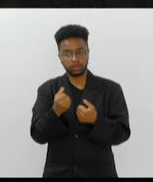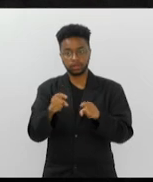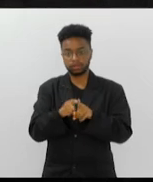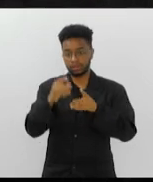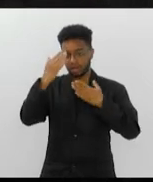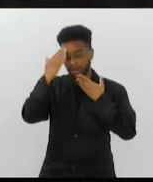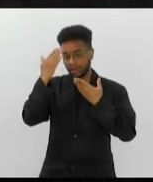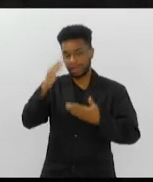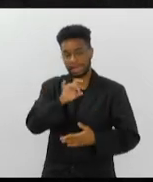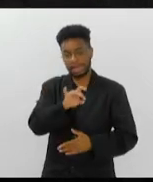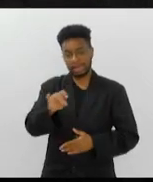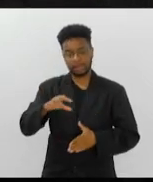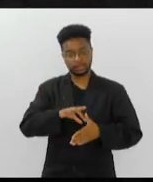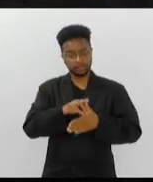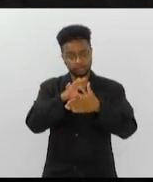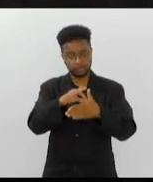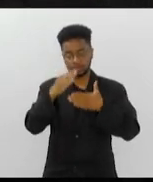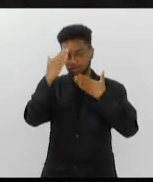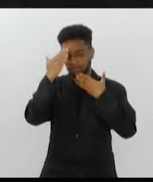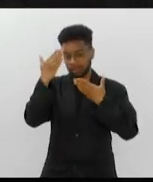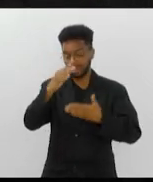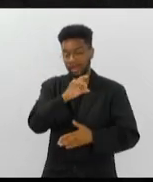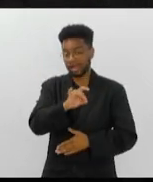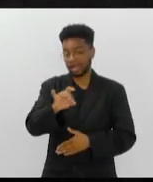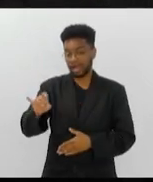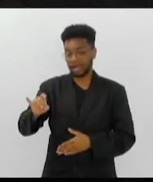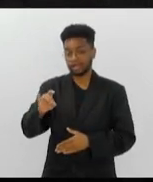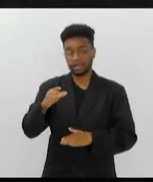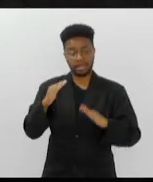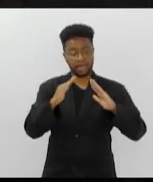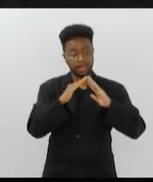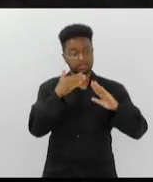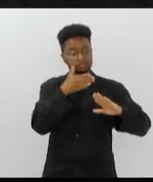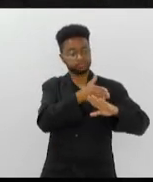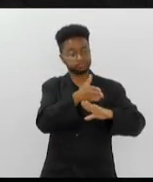a cada liderança, agradecer a cada casa que eu entrei,